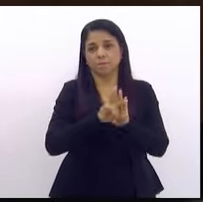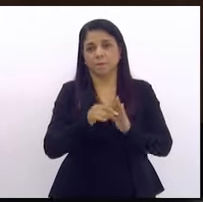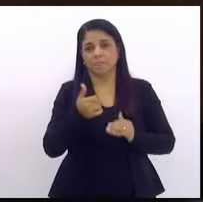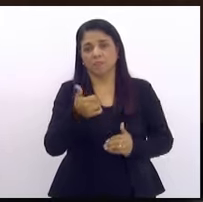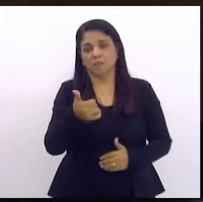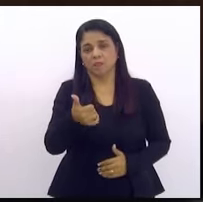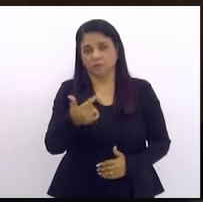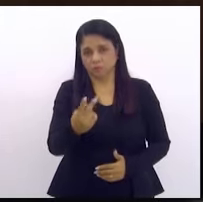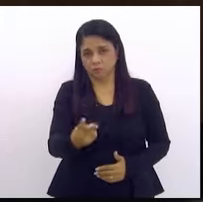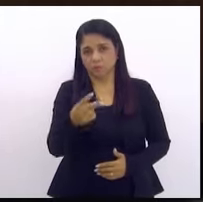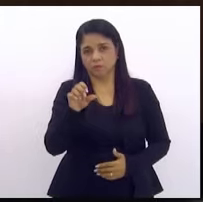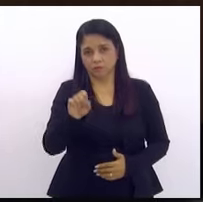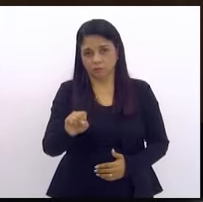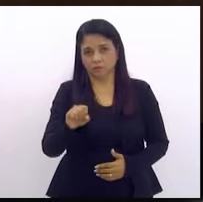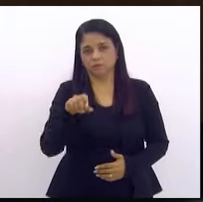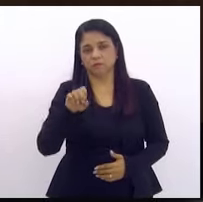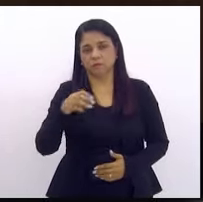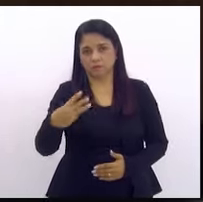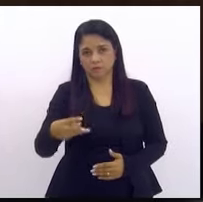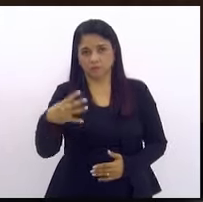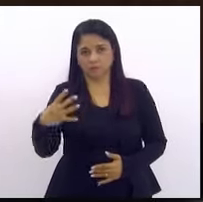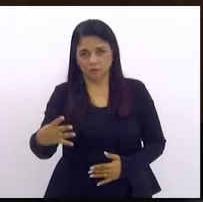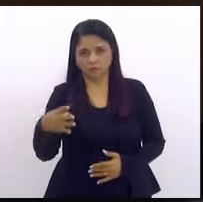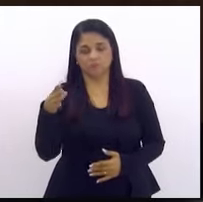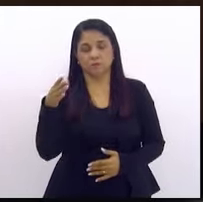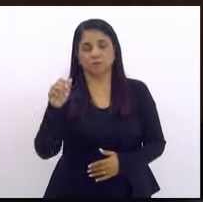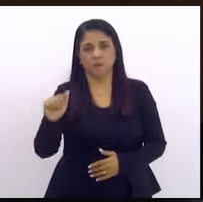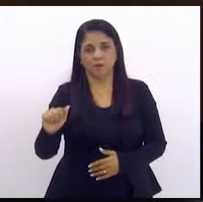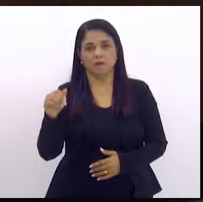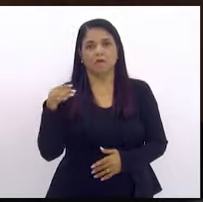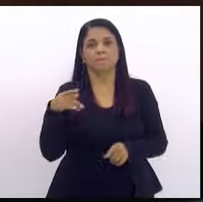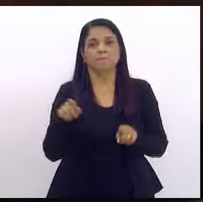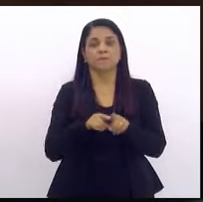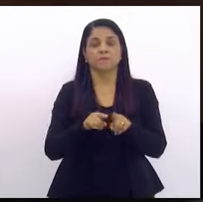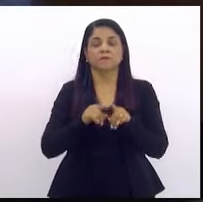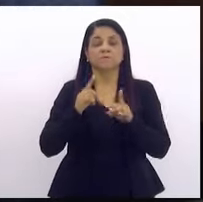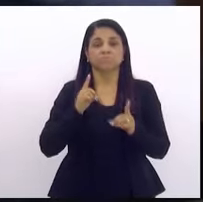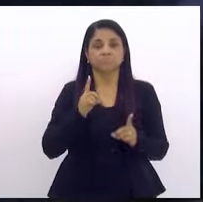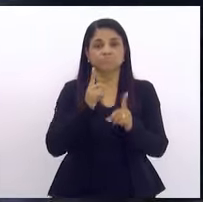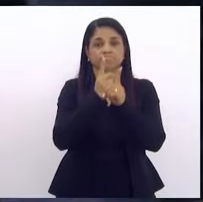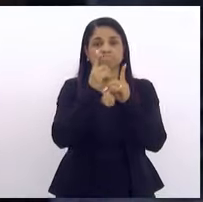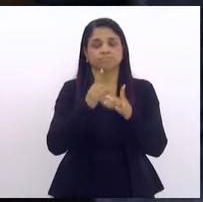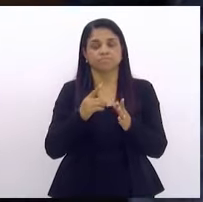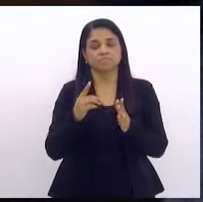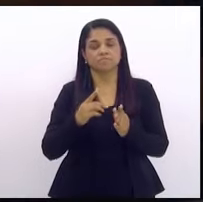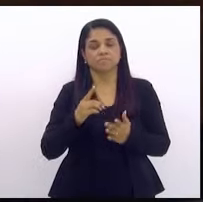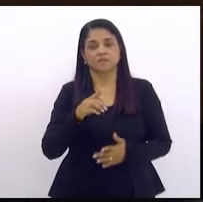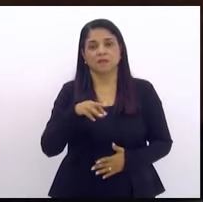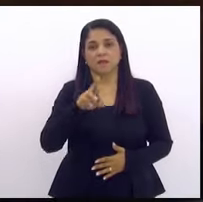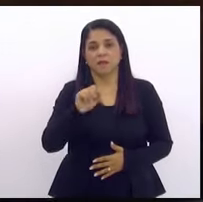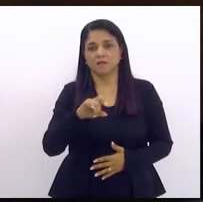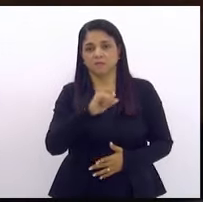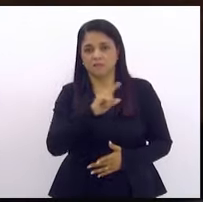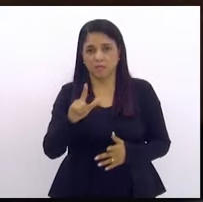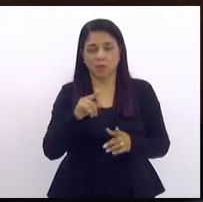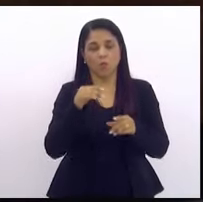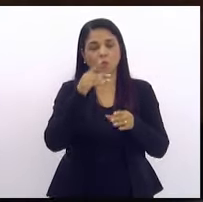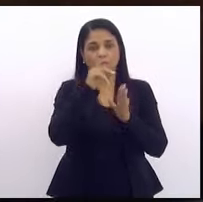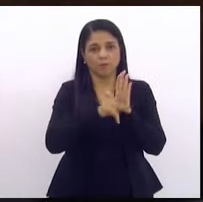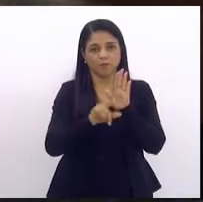2834A, que cria obrigatoriedade de informação ou identificação étnico-racial,